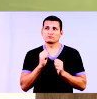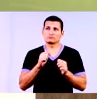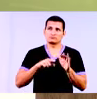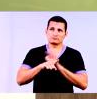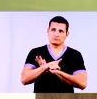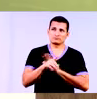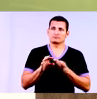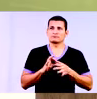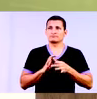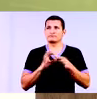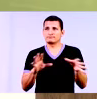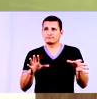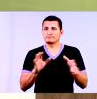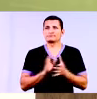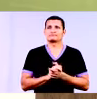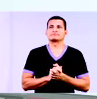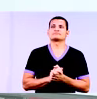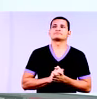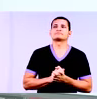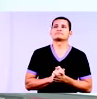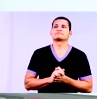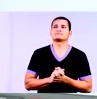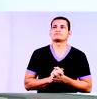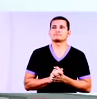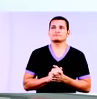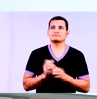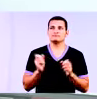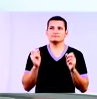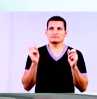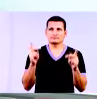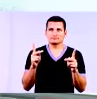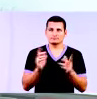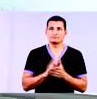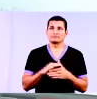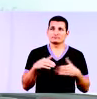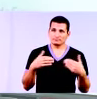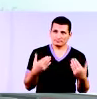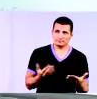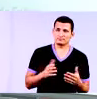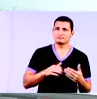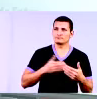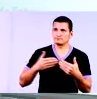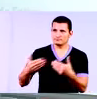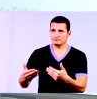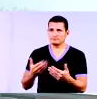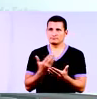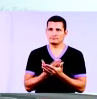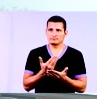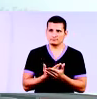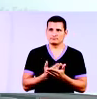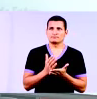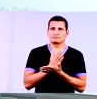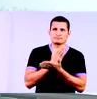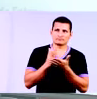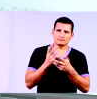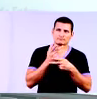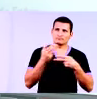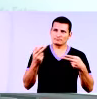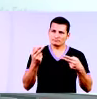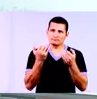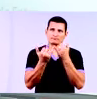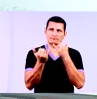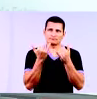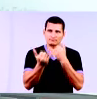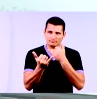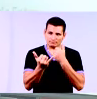e sucesso, né, professor? Positivo, gente. Então, ao longo da aula, a gente vai falar algumas questões muito parecidas com as